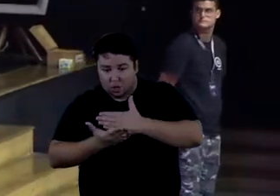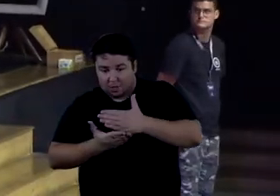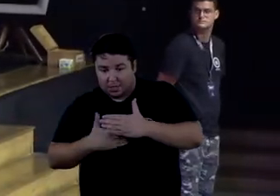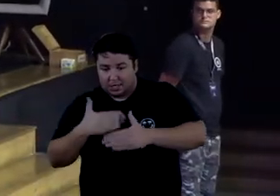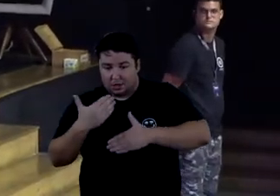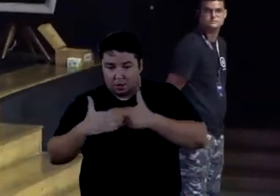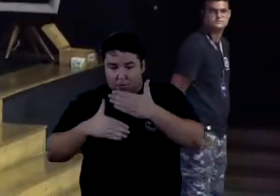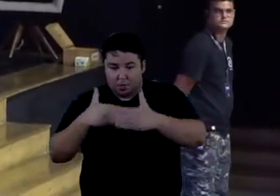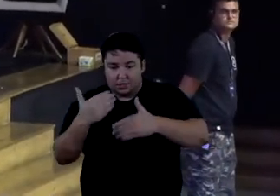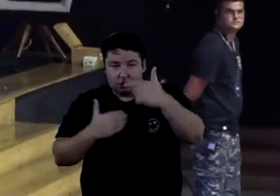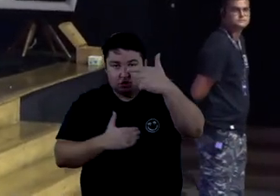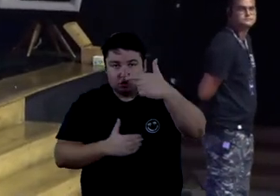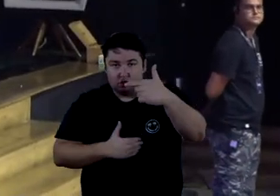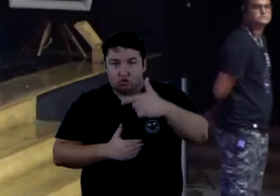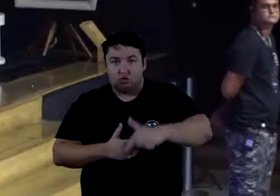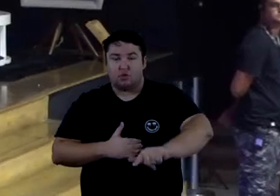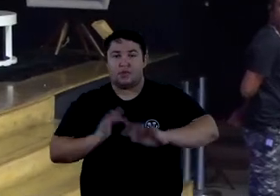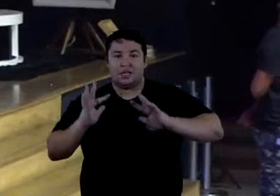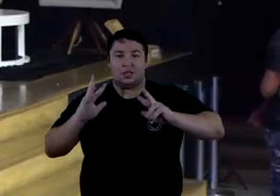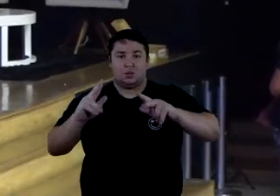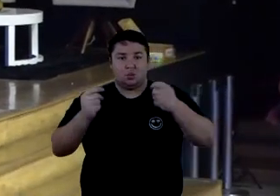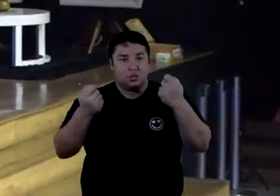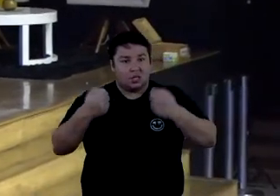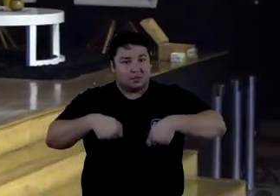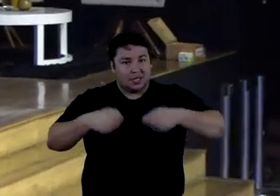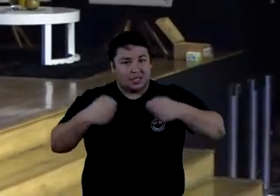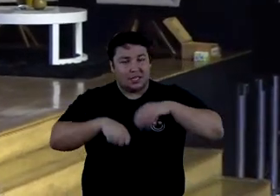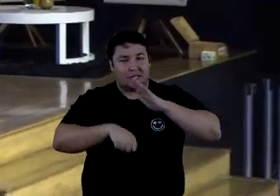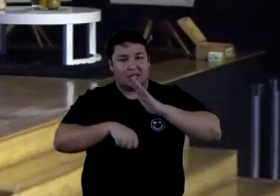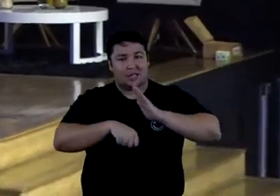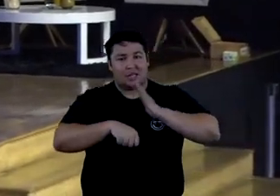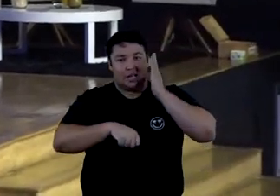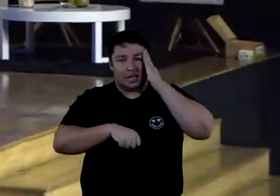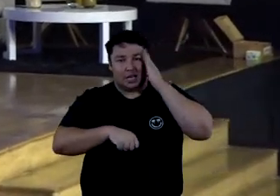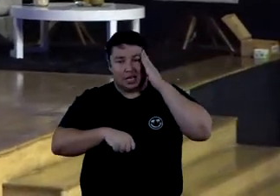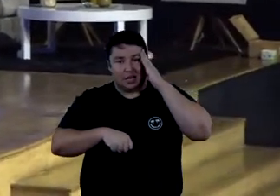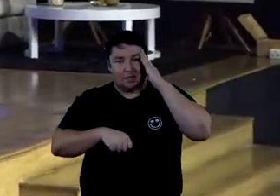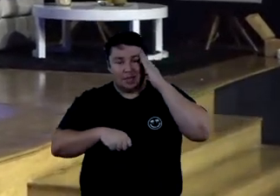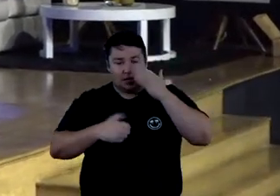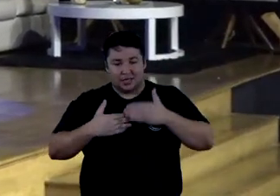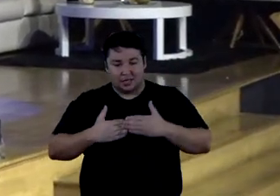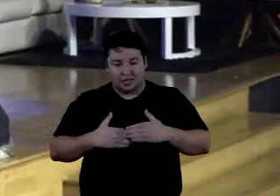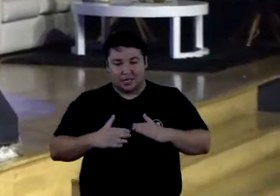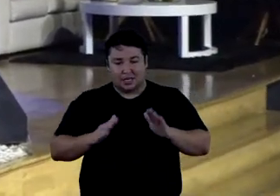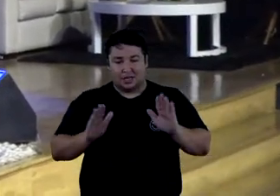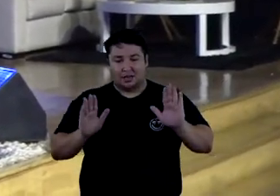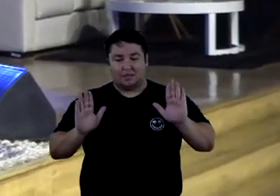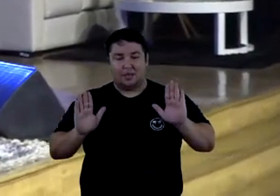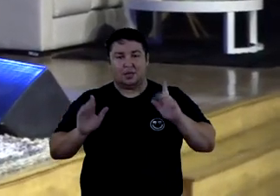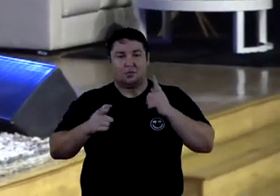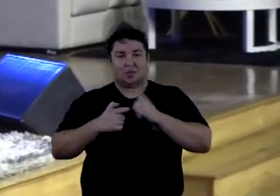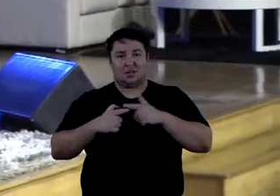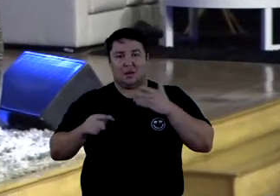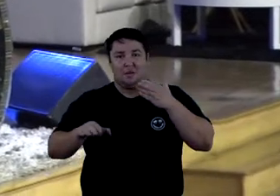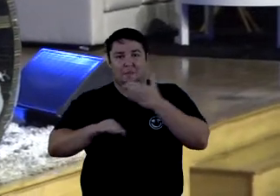processo. E tudo que Ele precisa é saber que você está aberto para isso. Porque Ele não vai